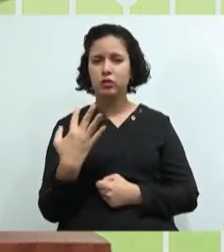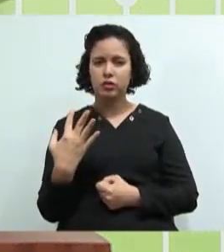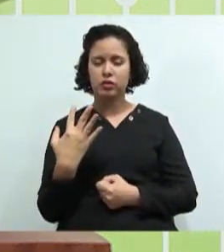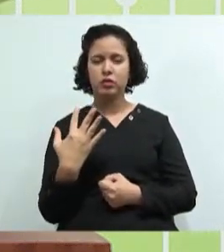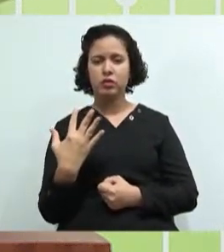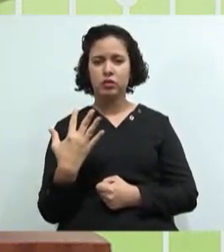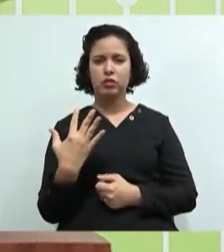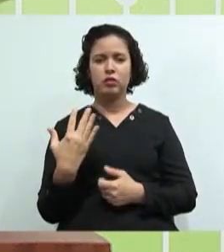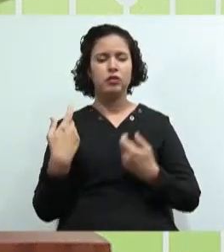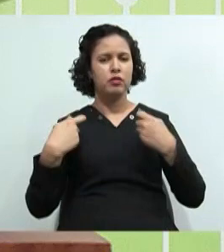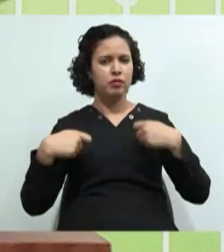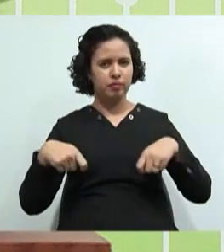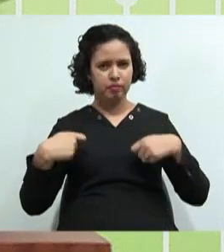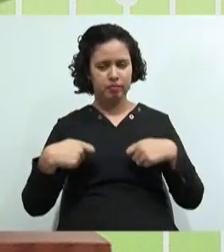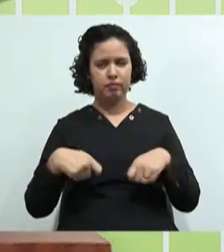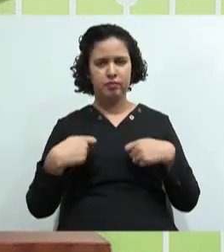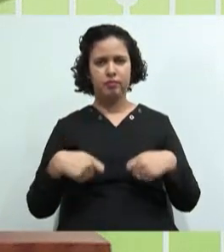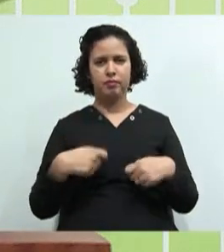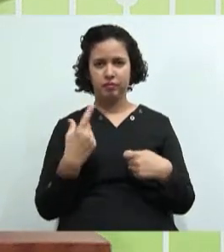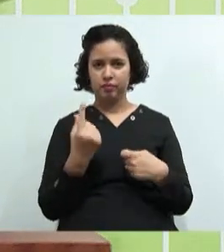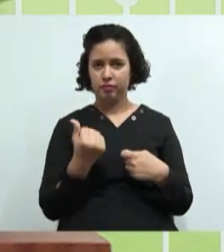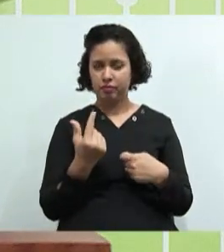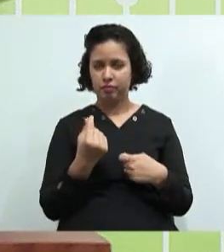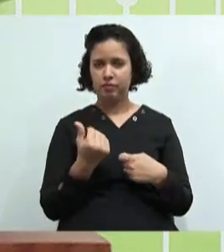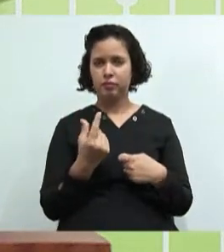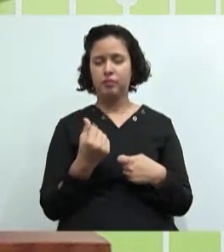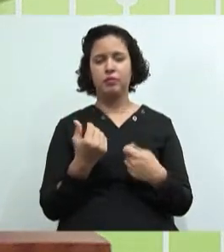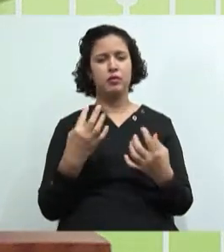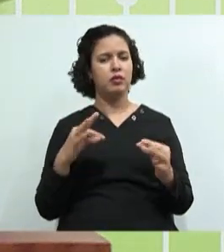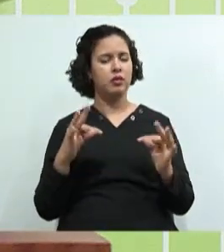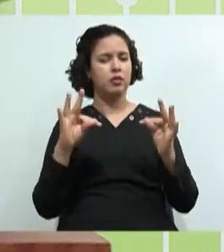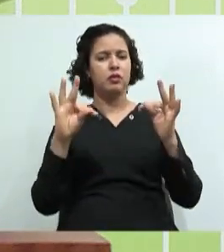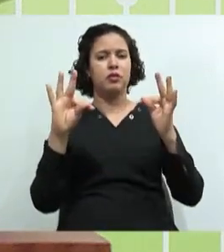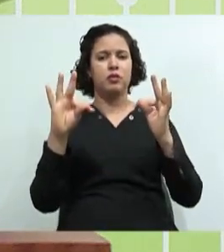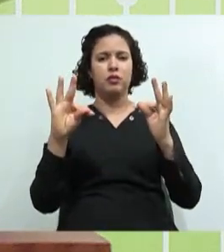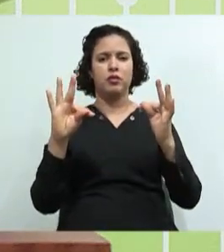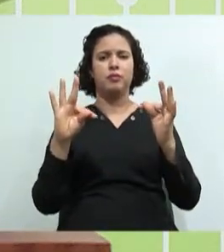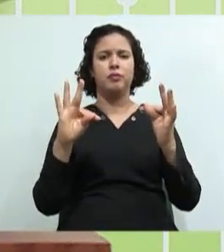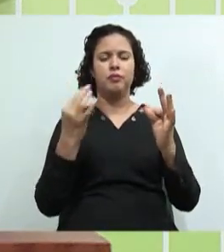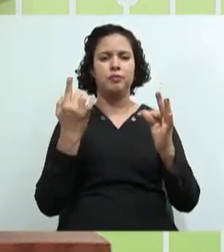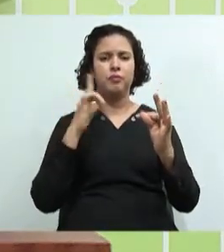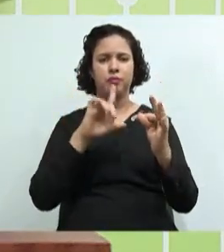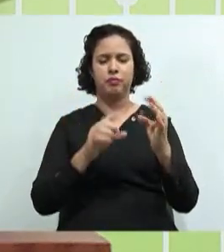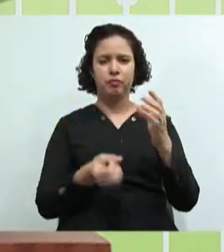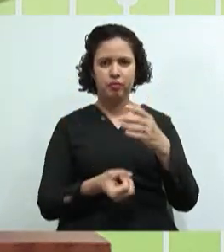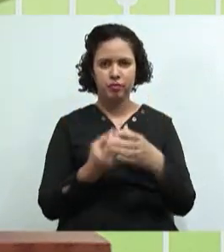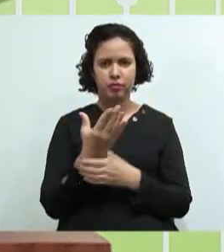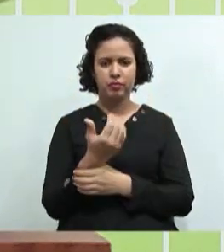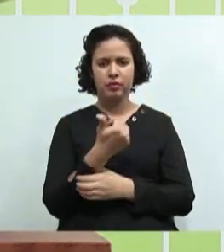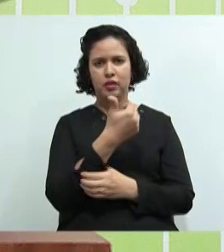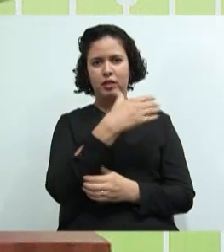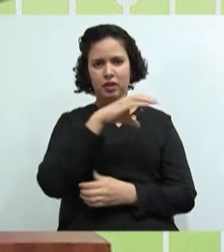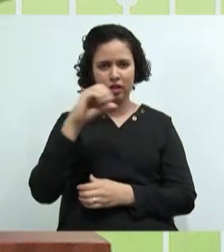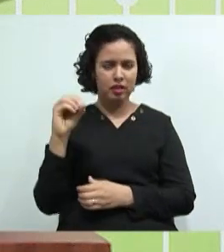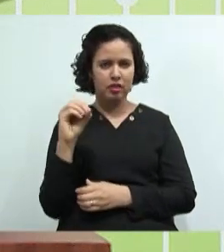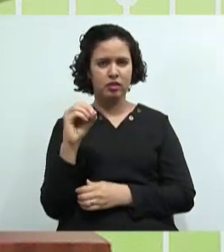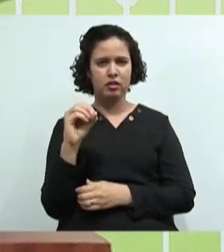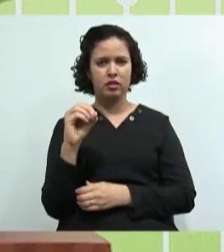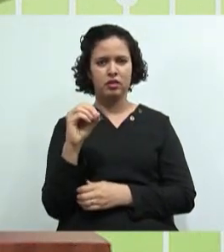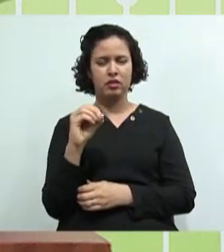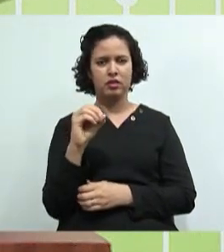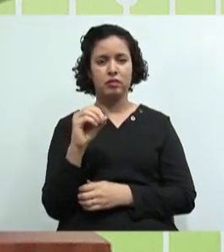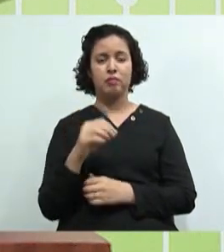e quanto que você vai precisar ter de dinheiro ou de recursos tecnológicos, né, para poder montar a sua cooperativa, essas 10